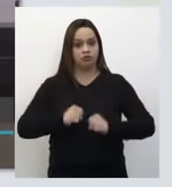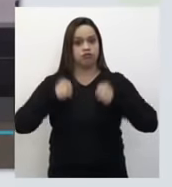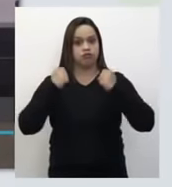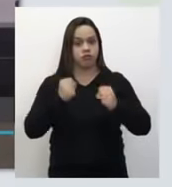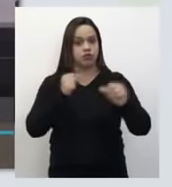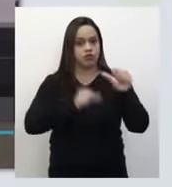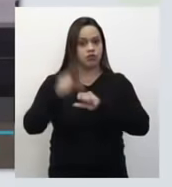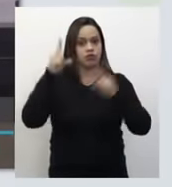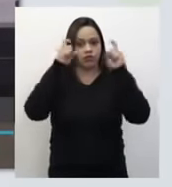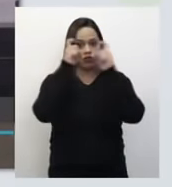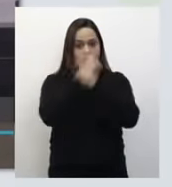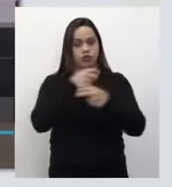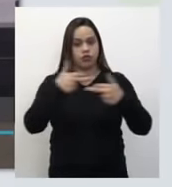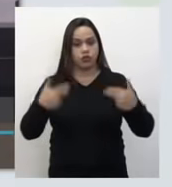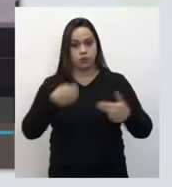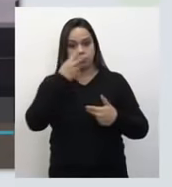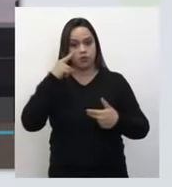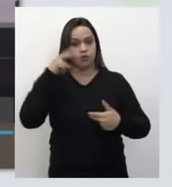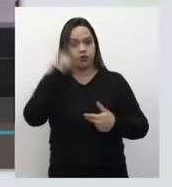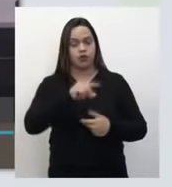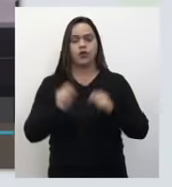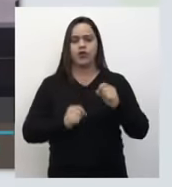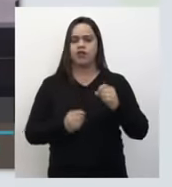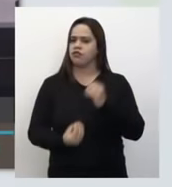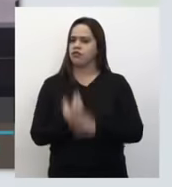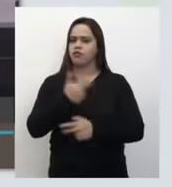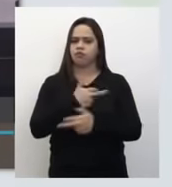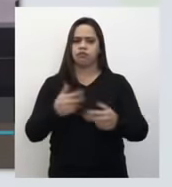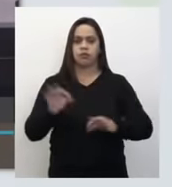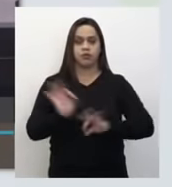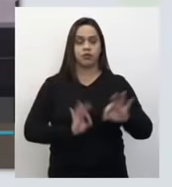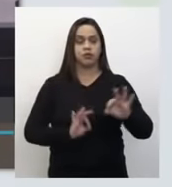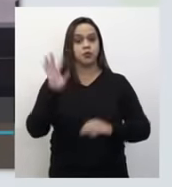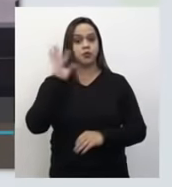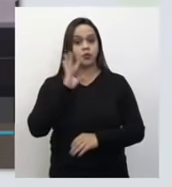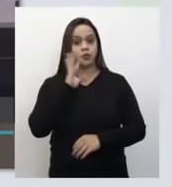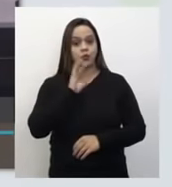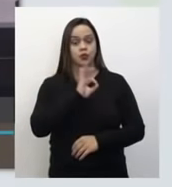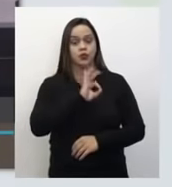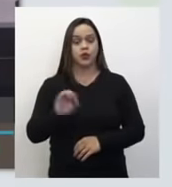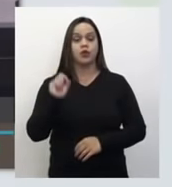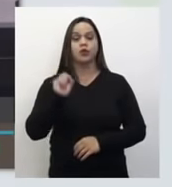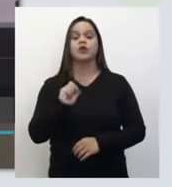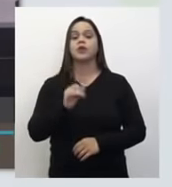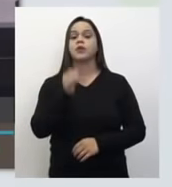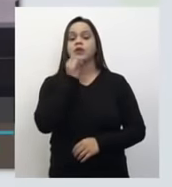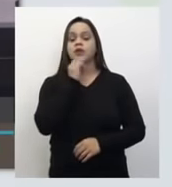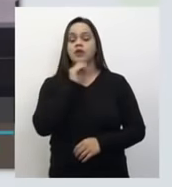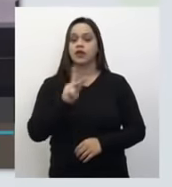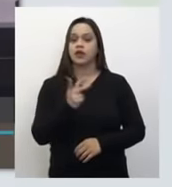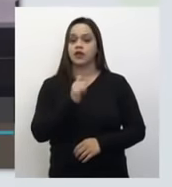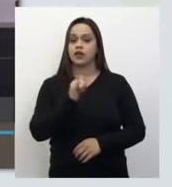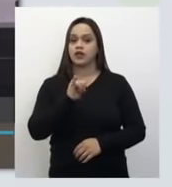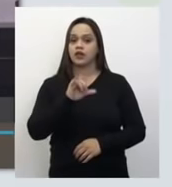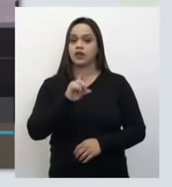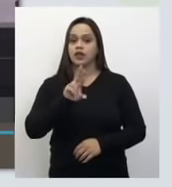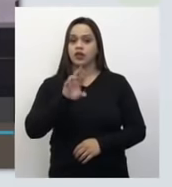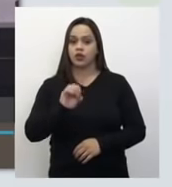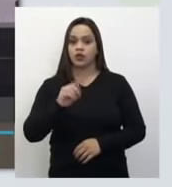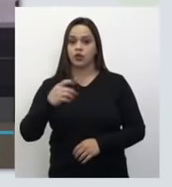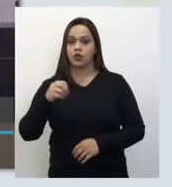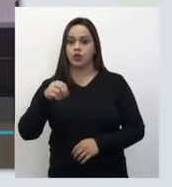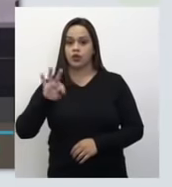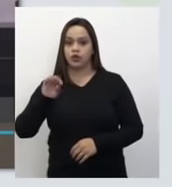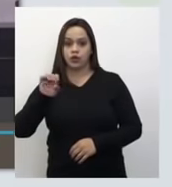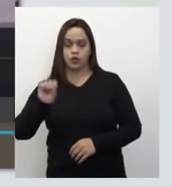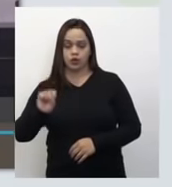desenvolvem uma série de projetos super bacanas. Um exemplo são os hidropontos, pias itinerantes, acessíveis para